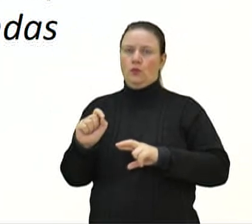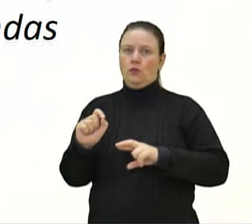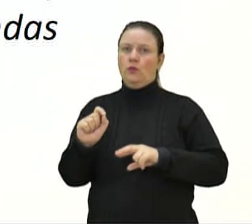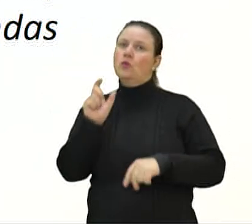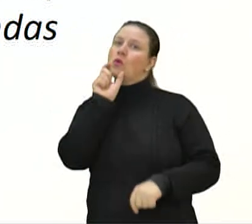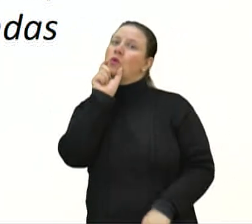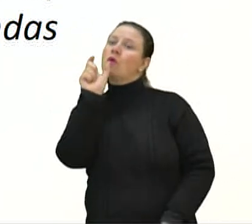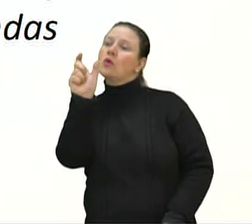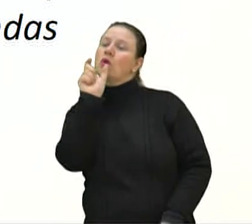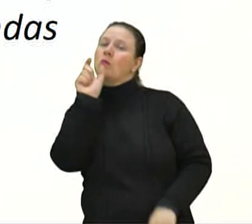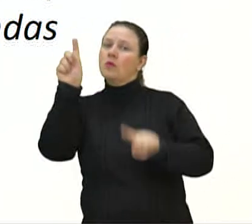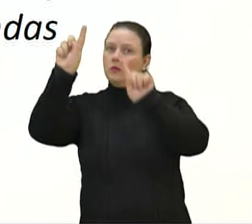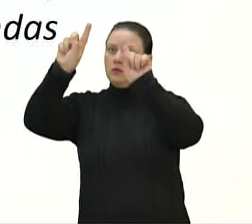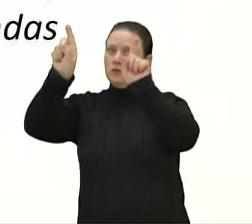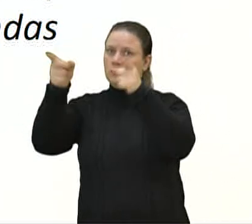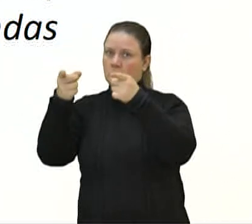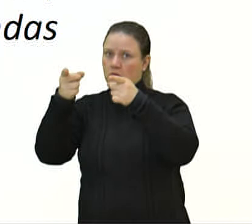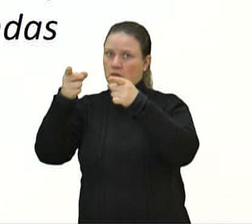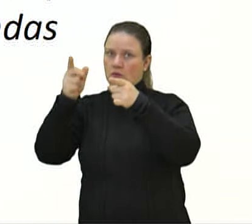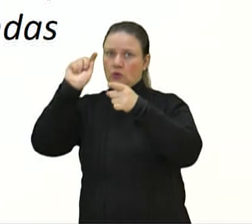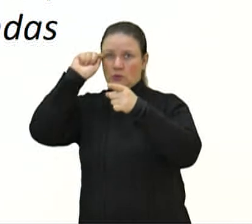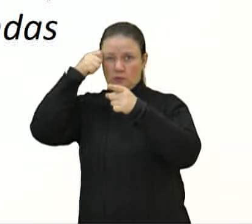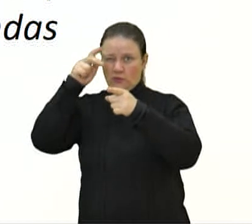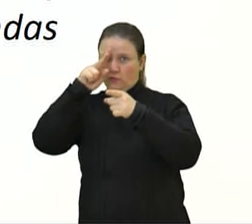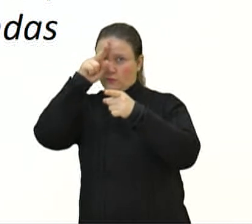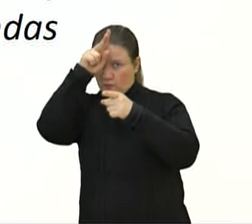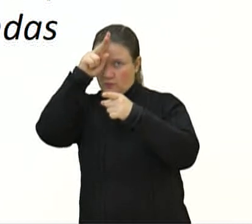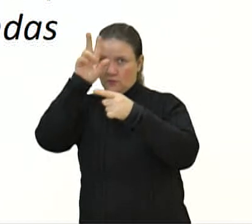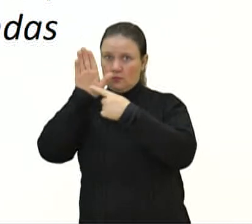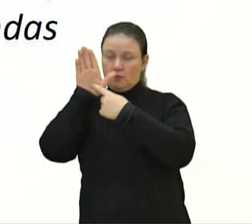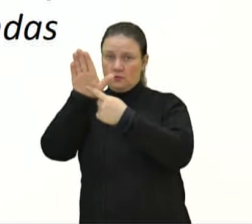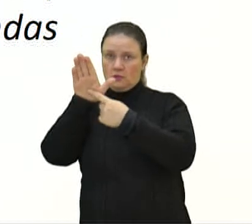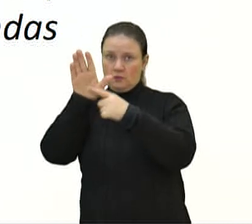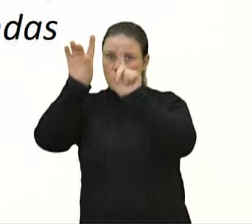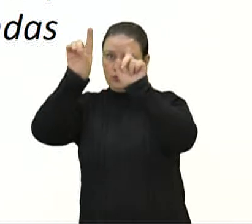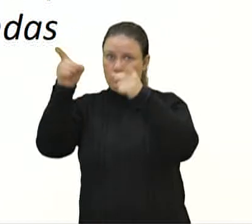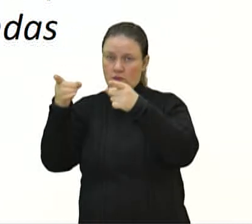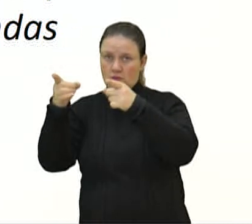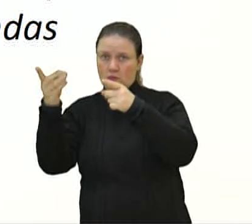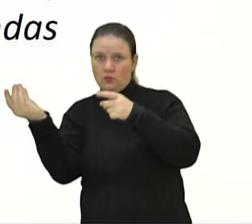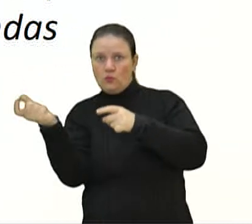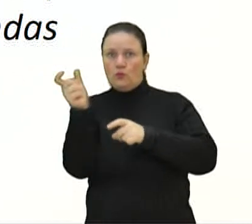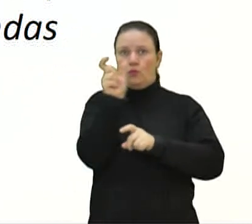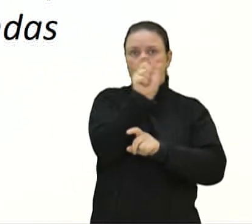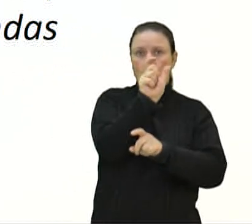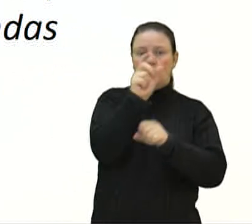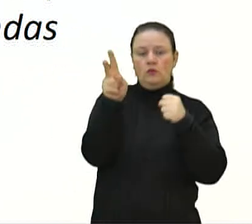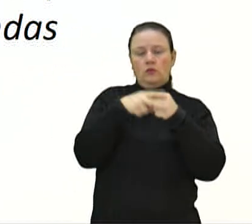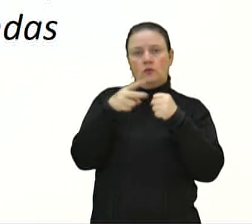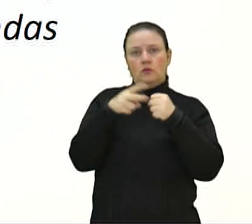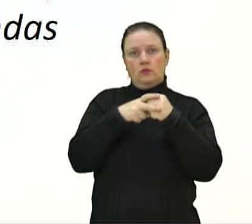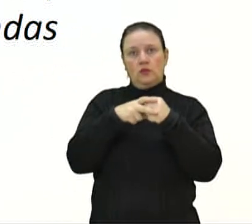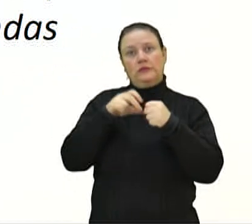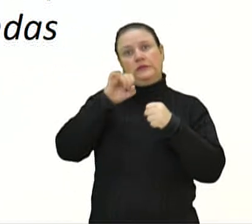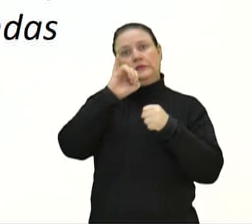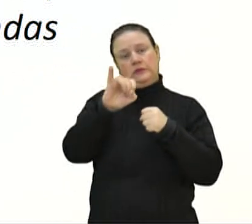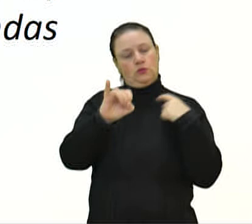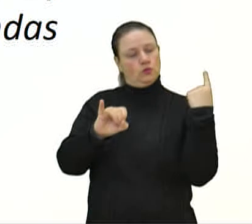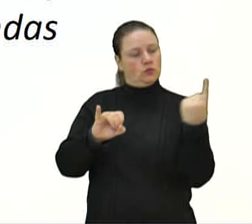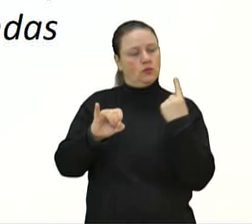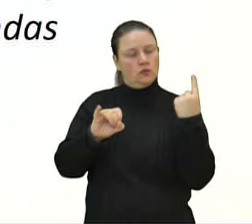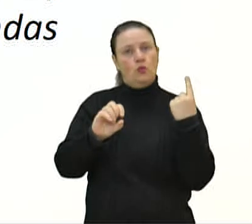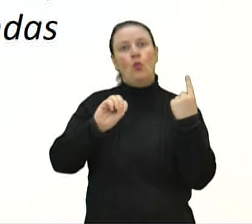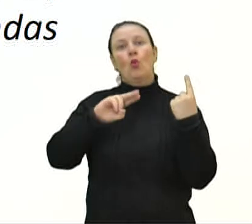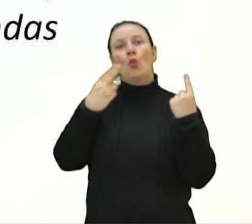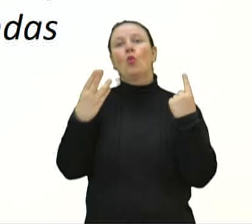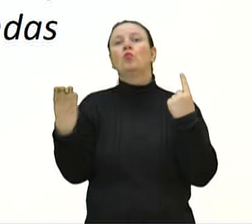o complemento da minha frase, né? E vão colocar o verbo na forma correta, se singular ou plural, tá?